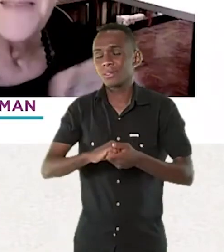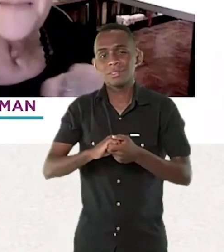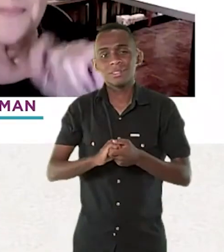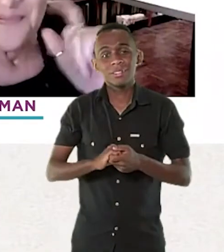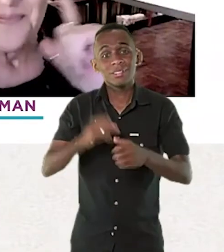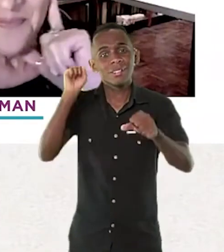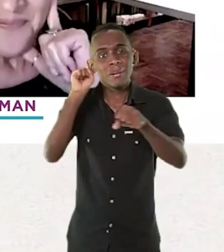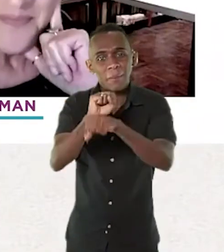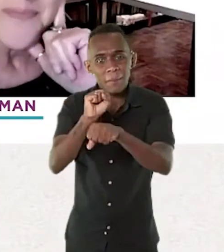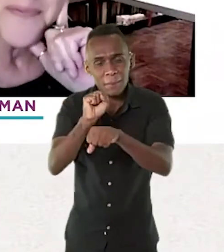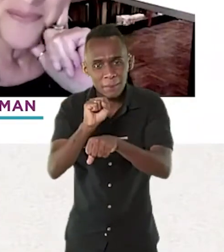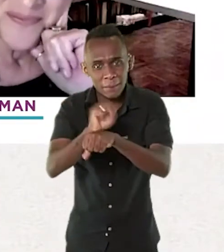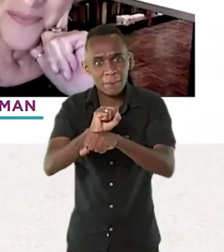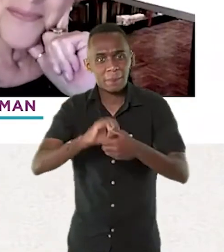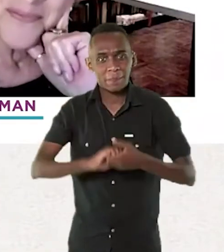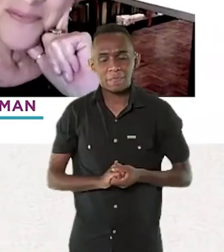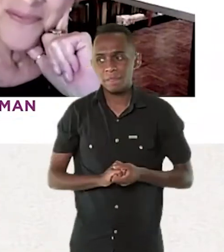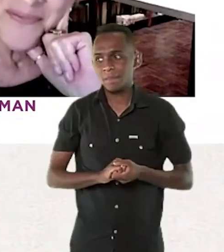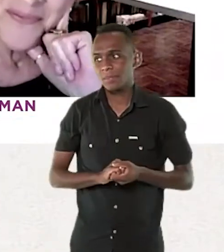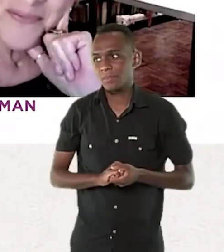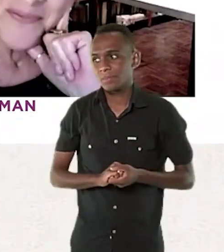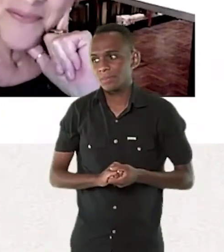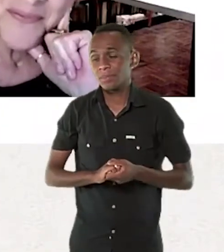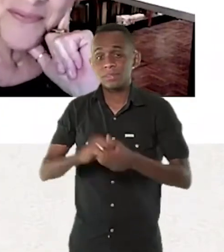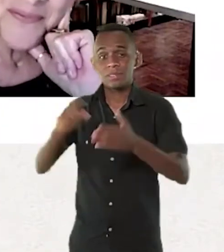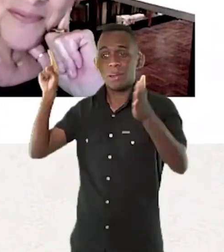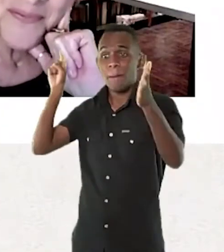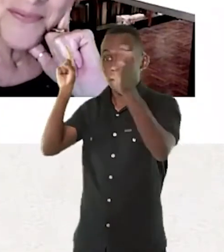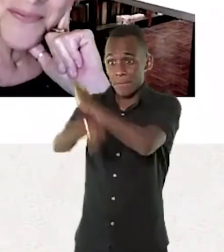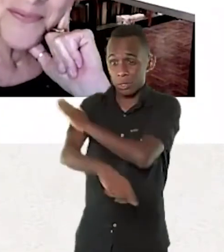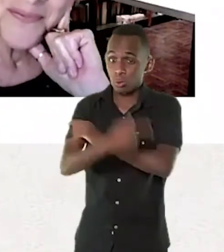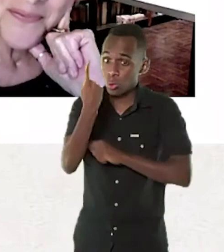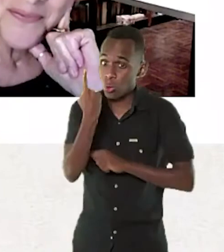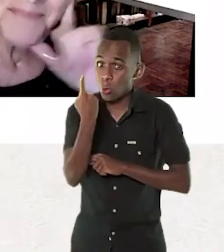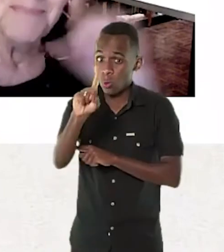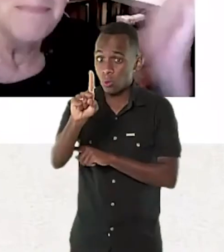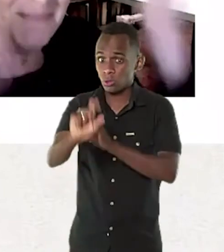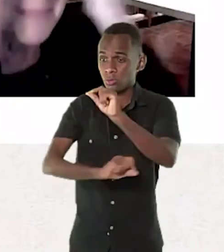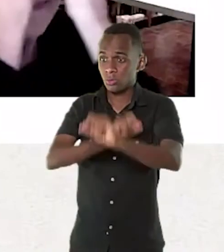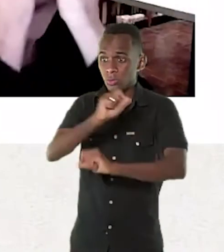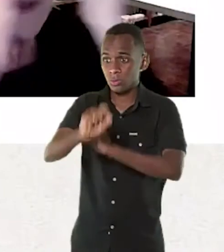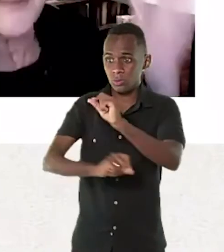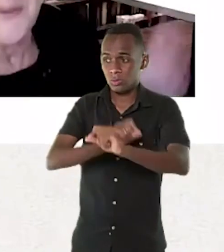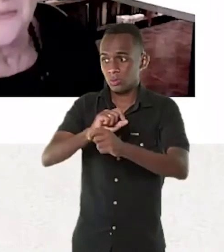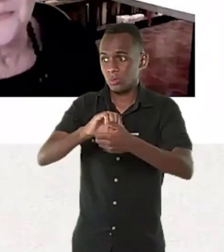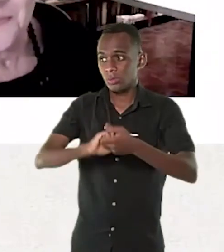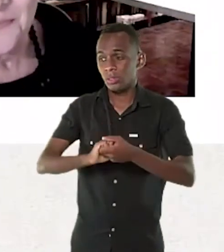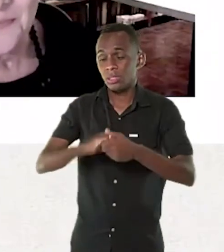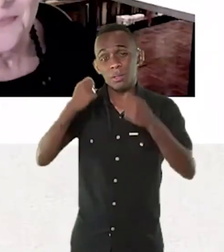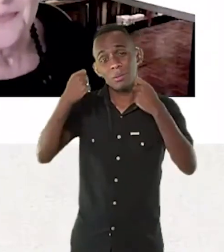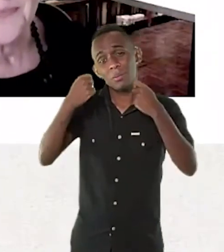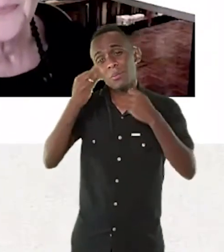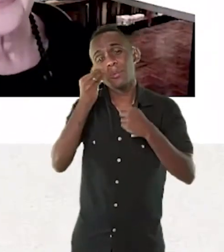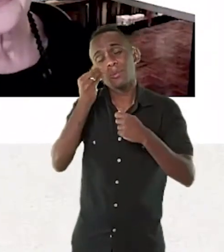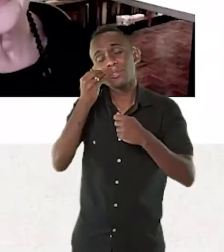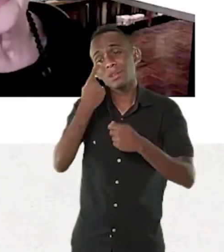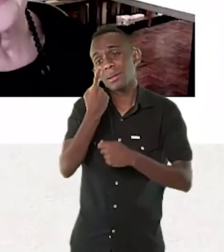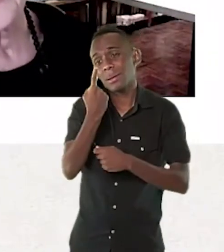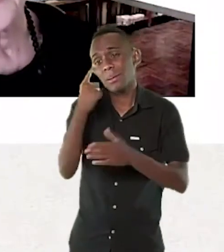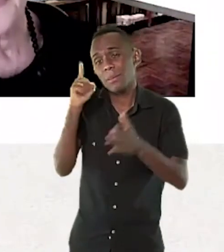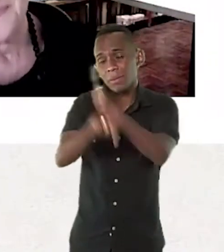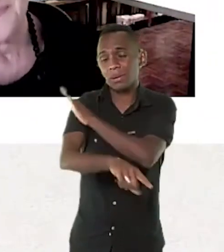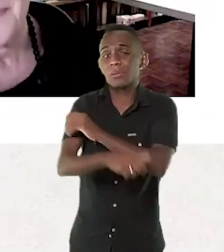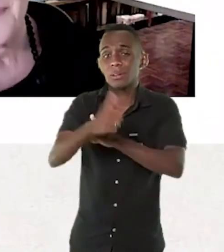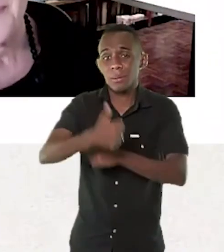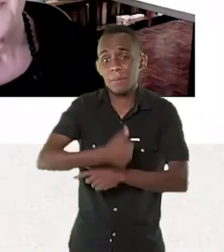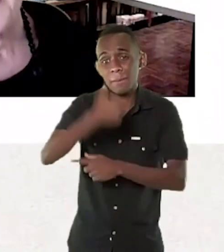Parte 2. E a pergunta final deveria ter sido a pergunta do início, mas eu vou guardar para o final